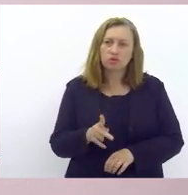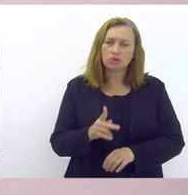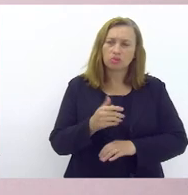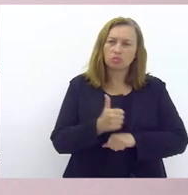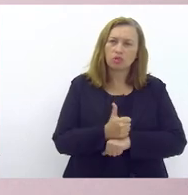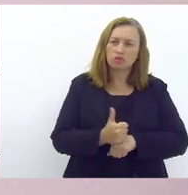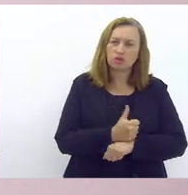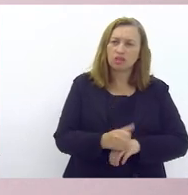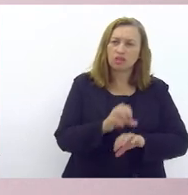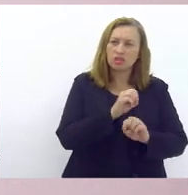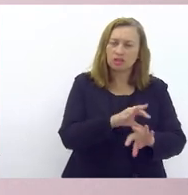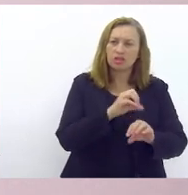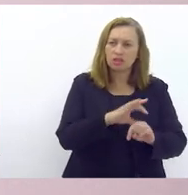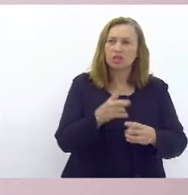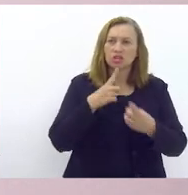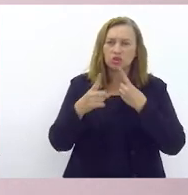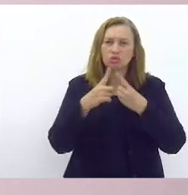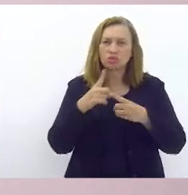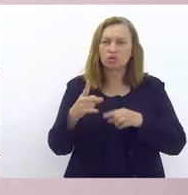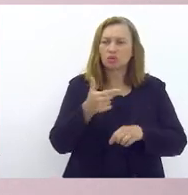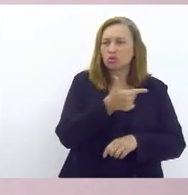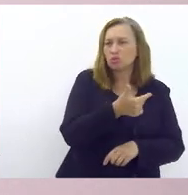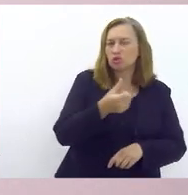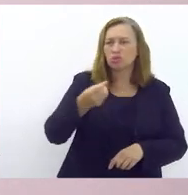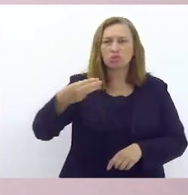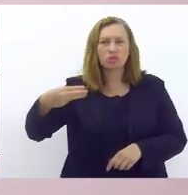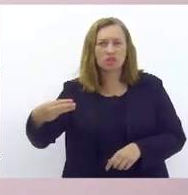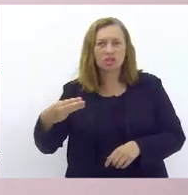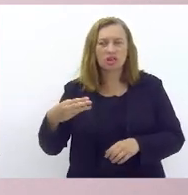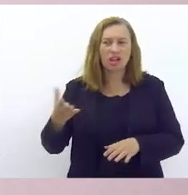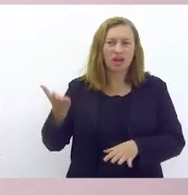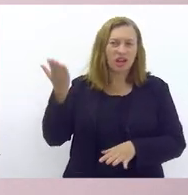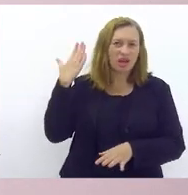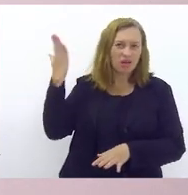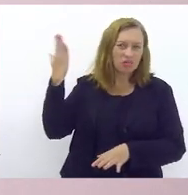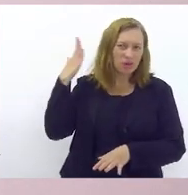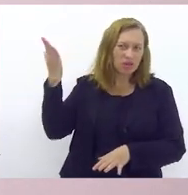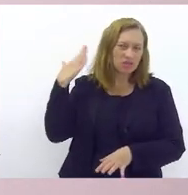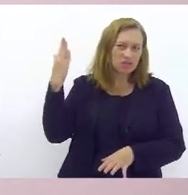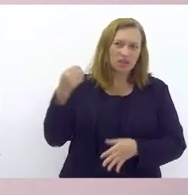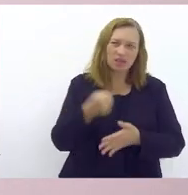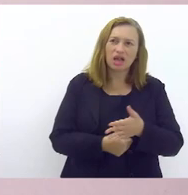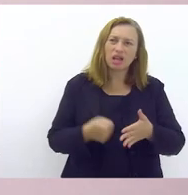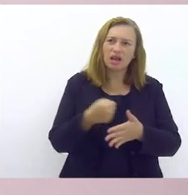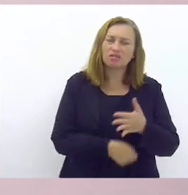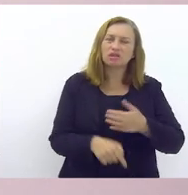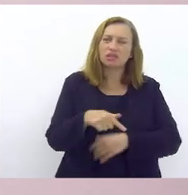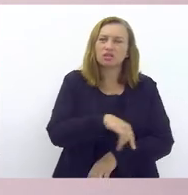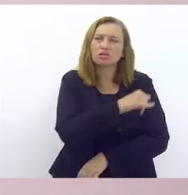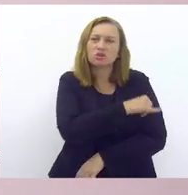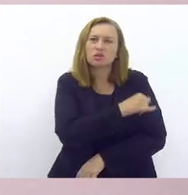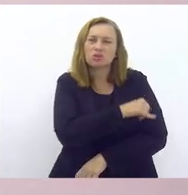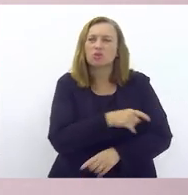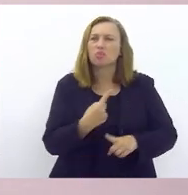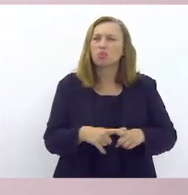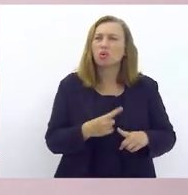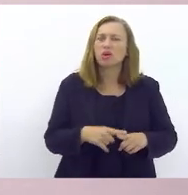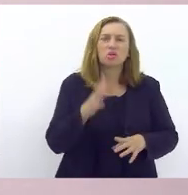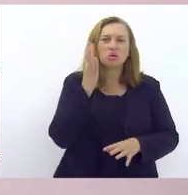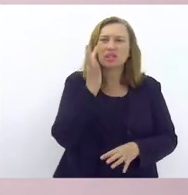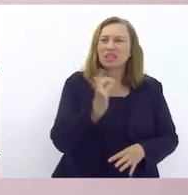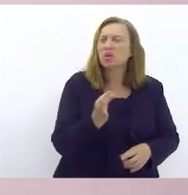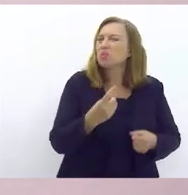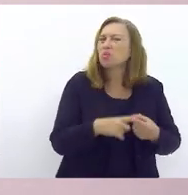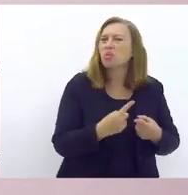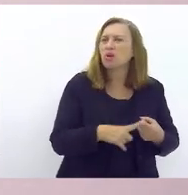nós fizemos em 2003, lá atrás na CNTE. Inclusive, nós começamos a luta aqui no Rio de Janeiro, porque nós não entendíamos